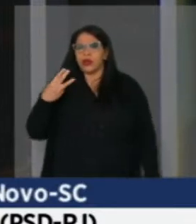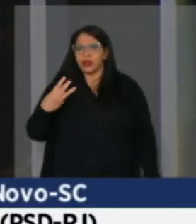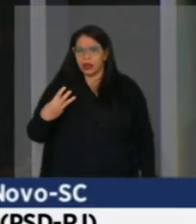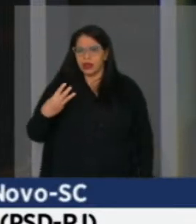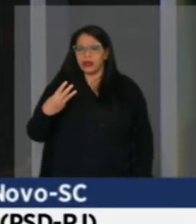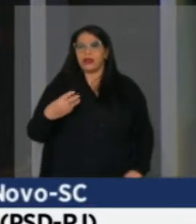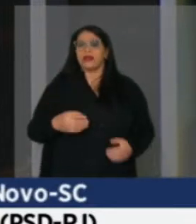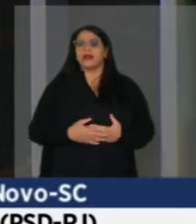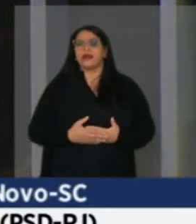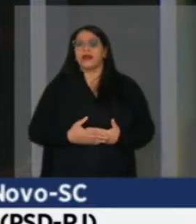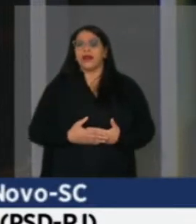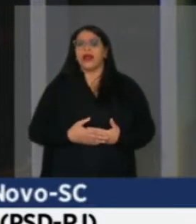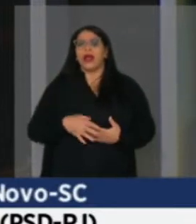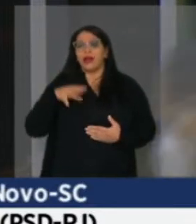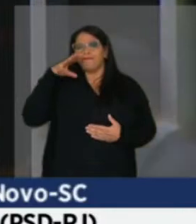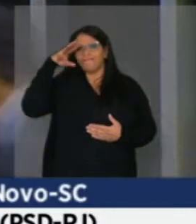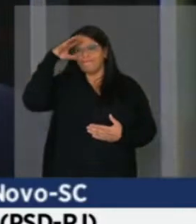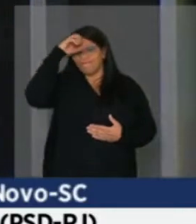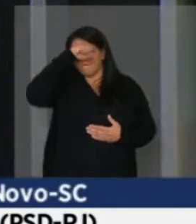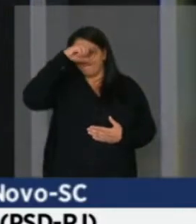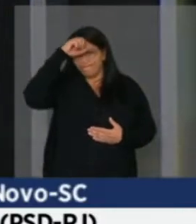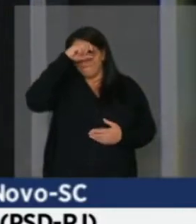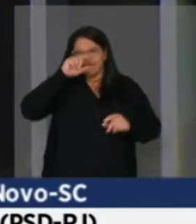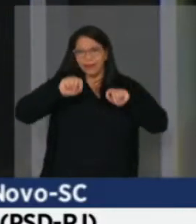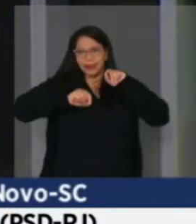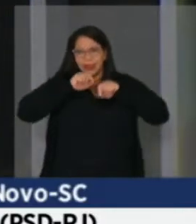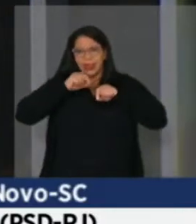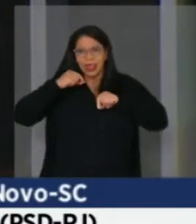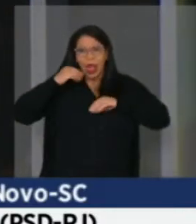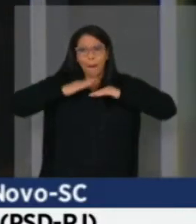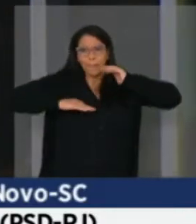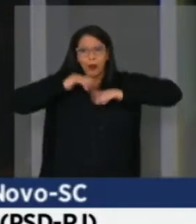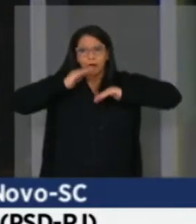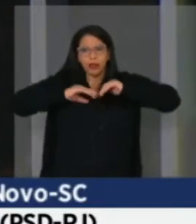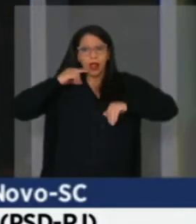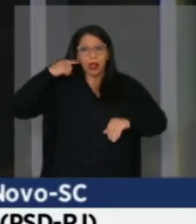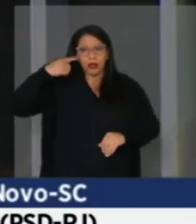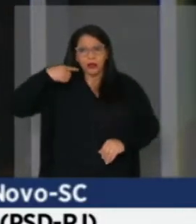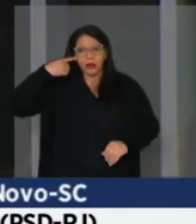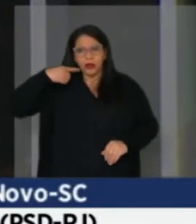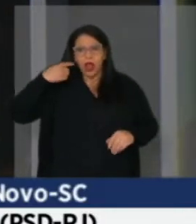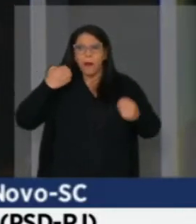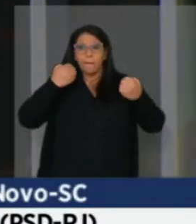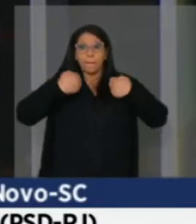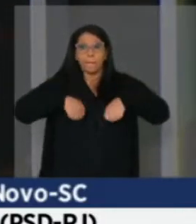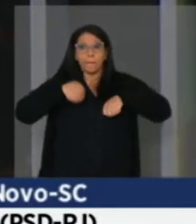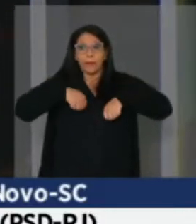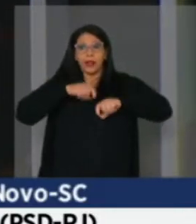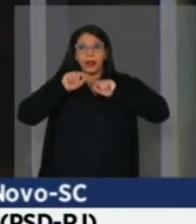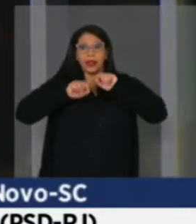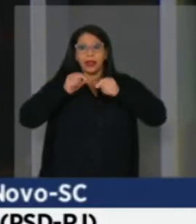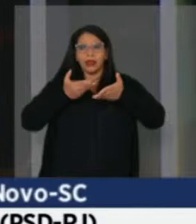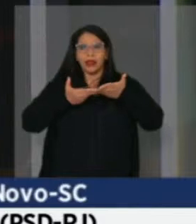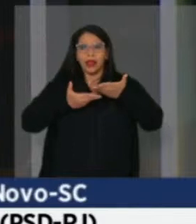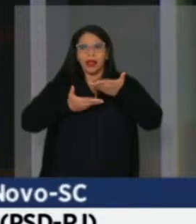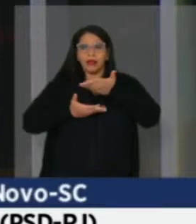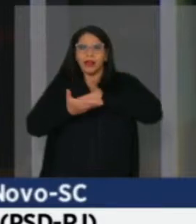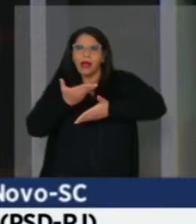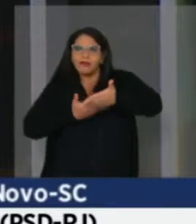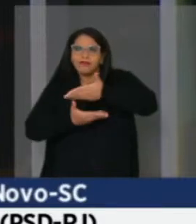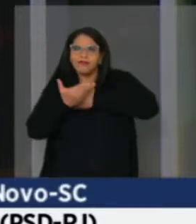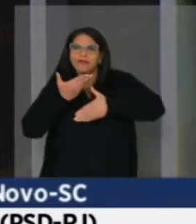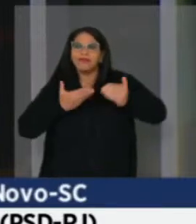E sempre aprendi que a advocacia e os advogados precisam se tratar ou tratar